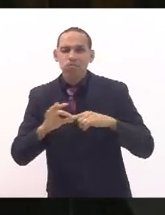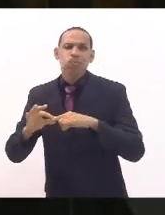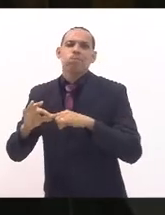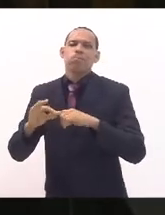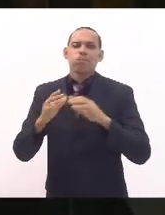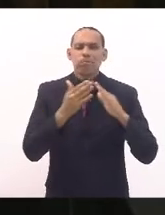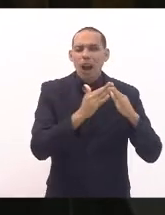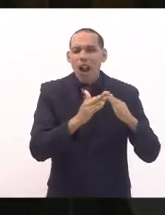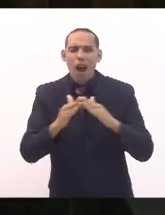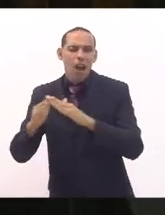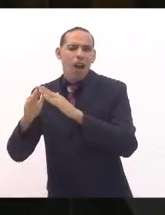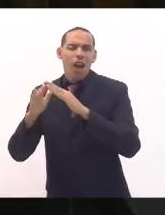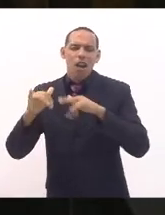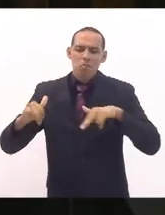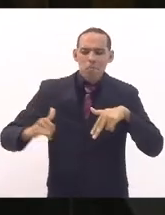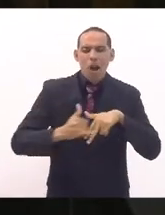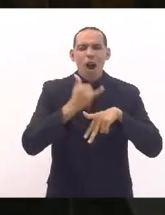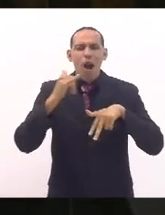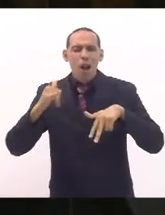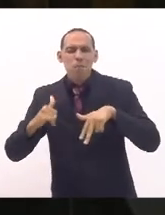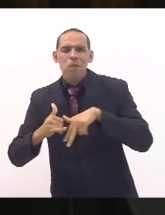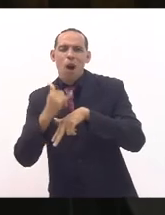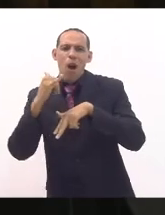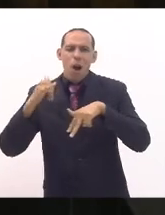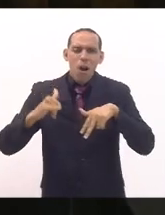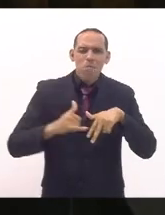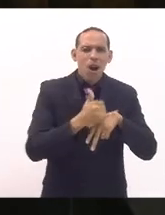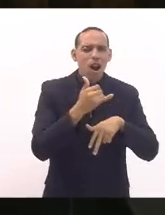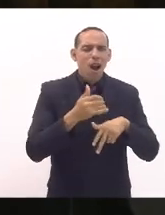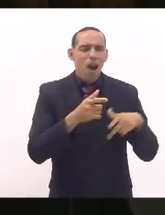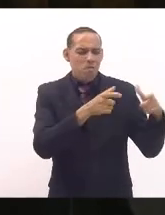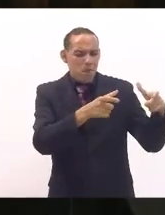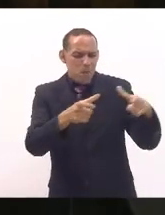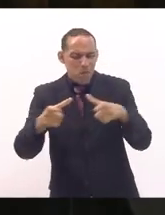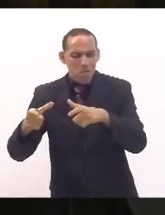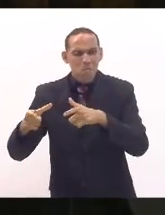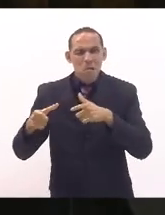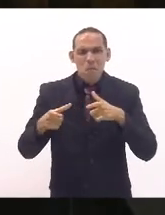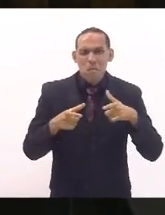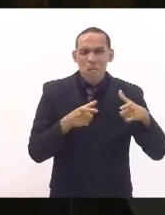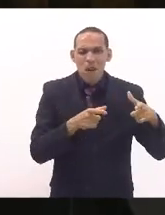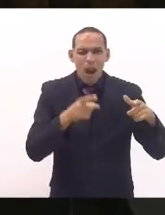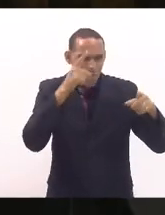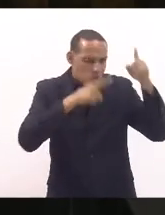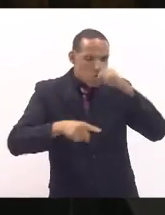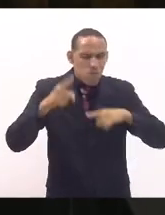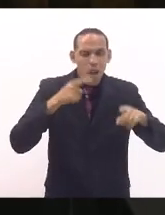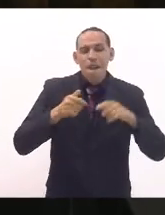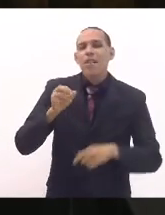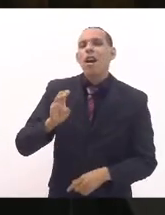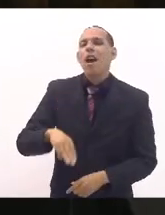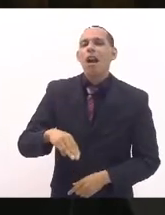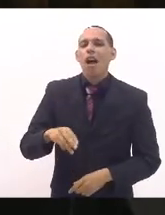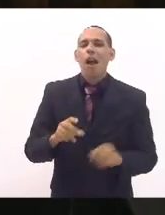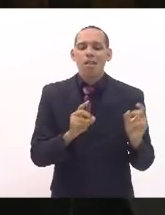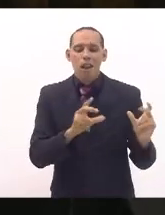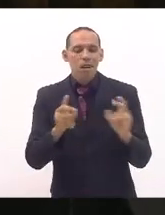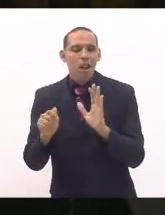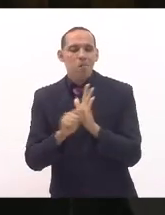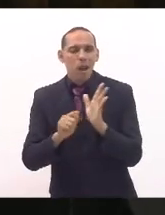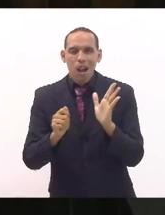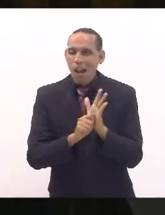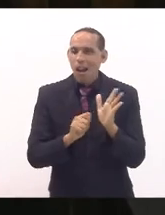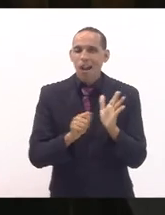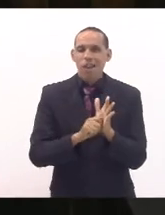da favela, todas essas localidades dominadas e ocupadas por narcoterroristas que